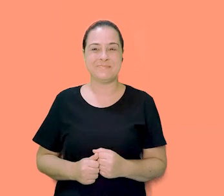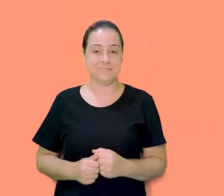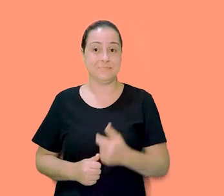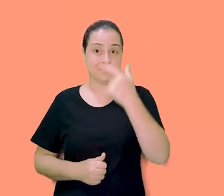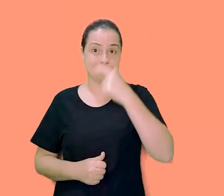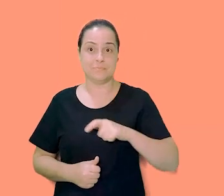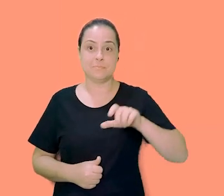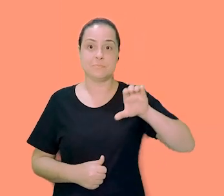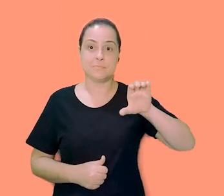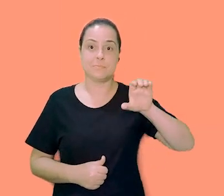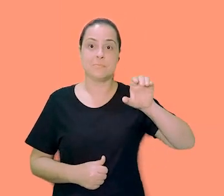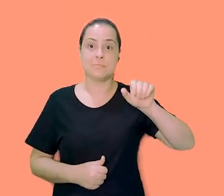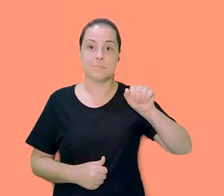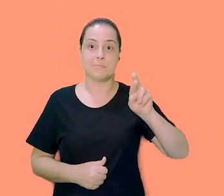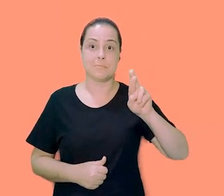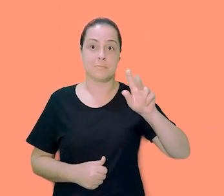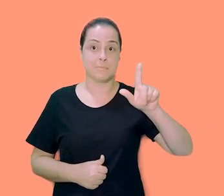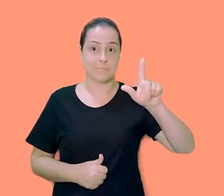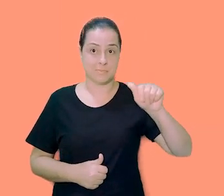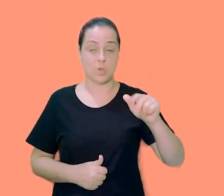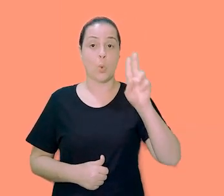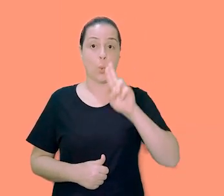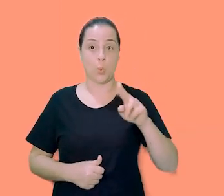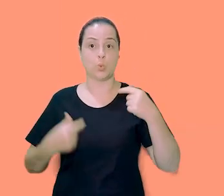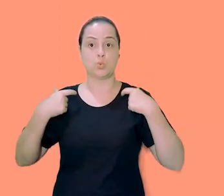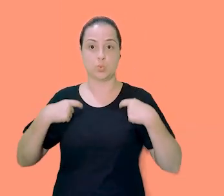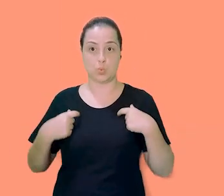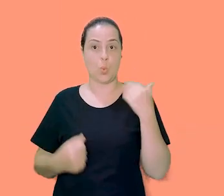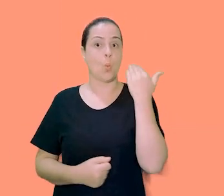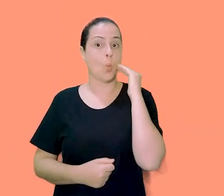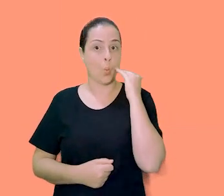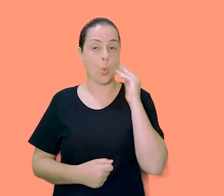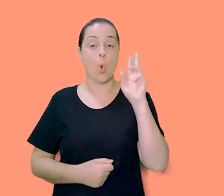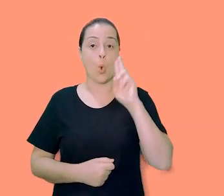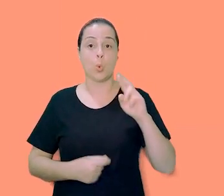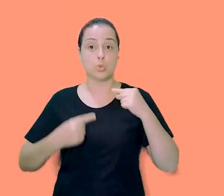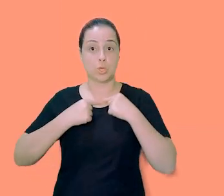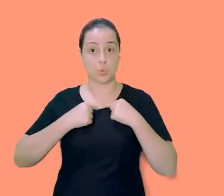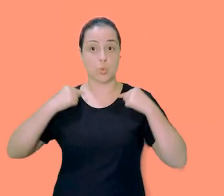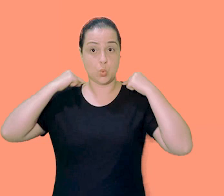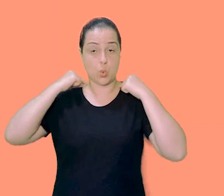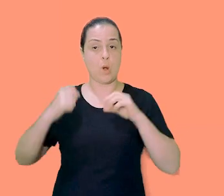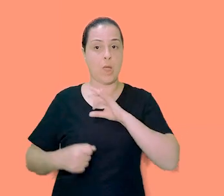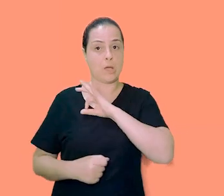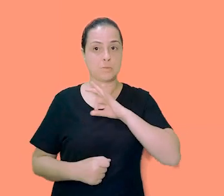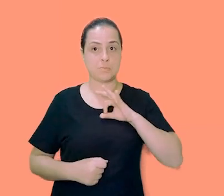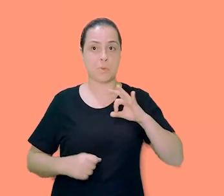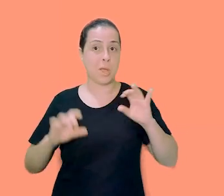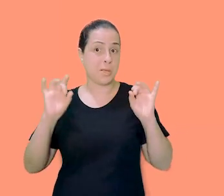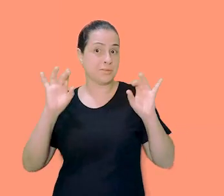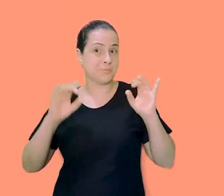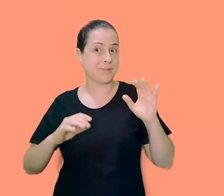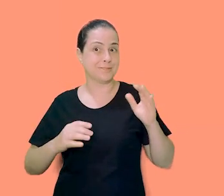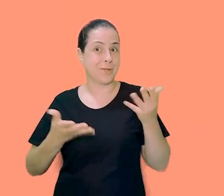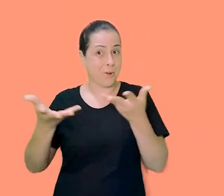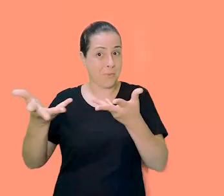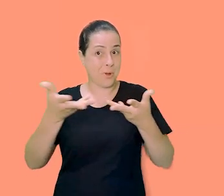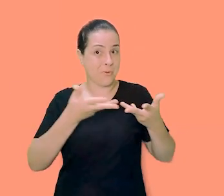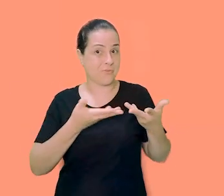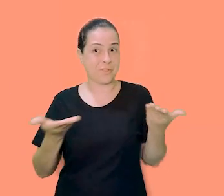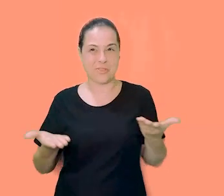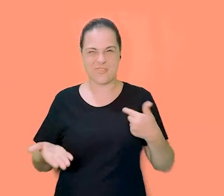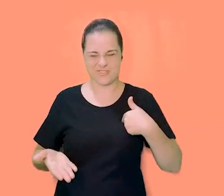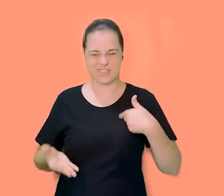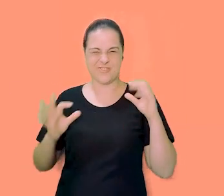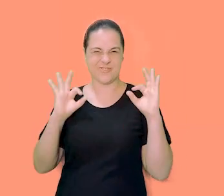Bom, eu sou Carla Douglas. Hoje eu estou vestida com uma regata rosa, com um colar de pérolas que eu coloquei especial para nossa convidada. Fiquei mais